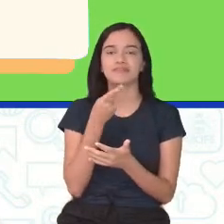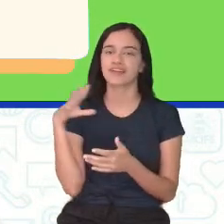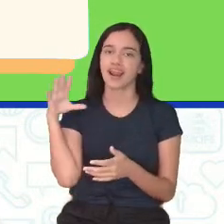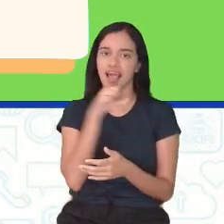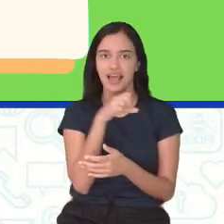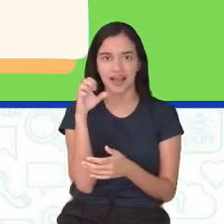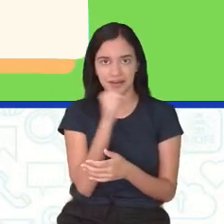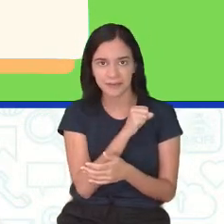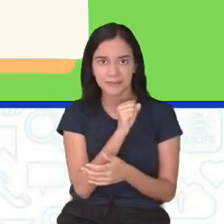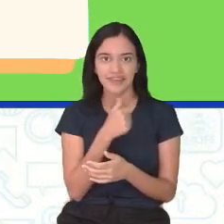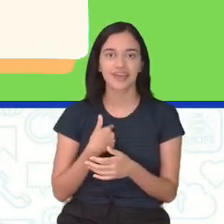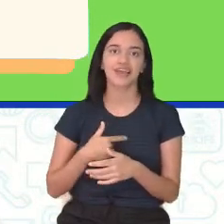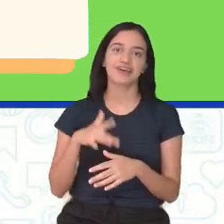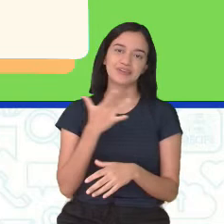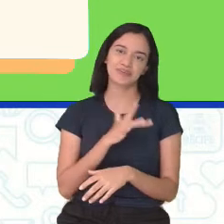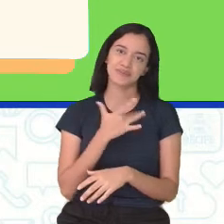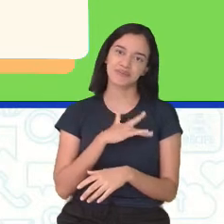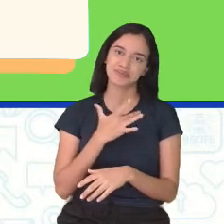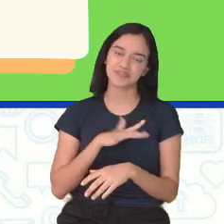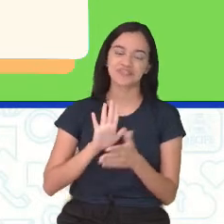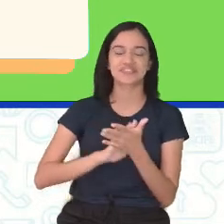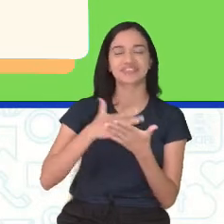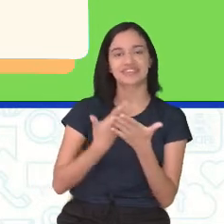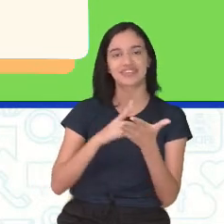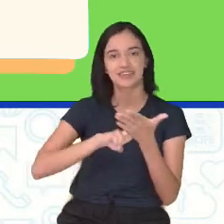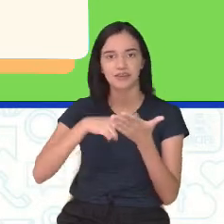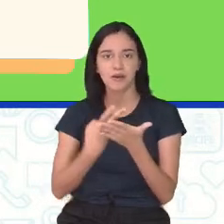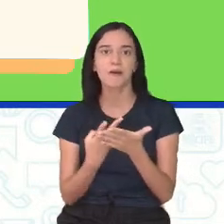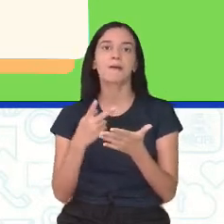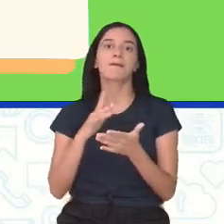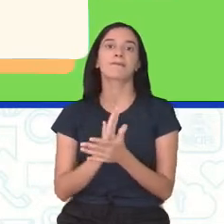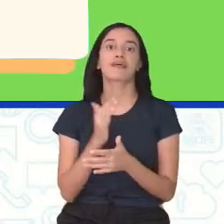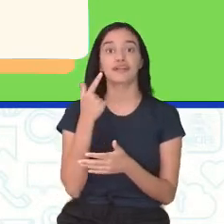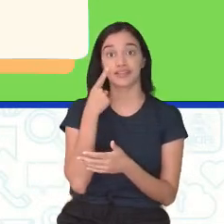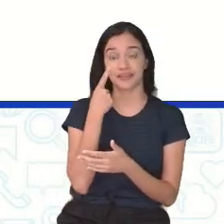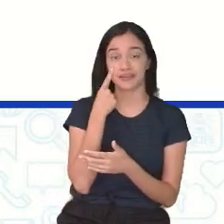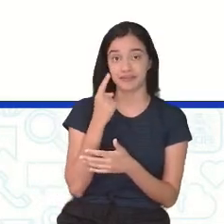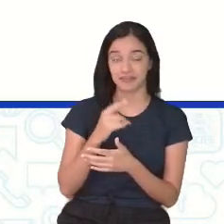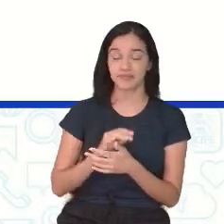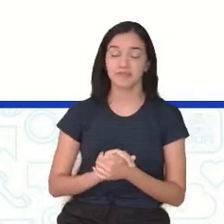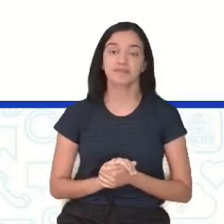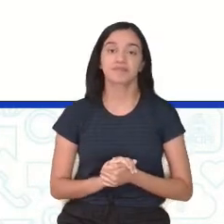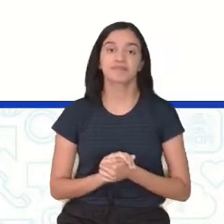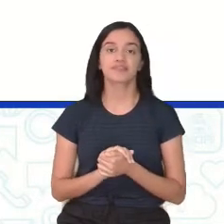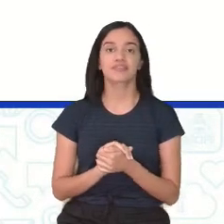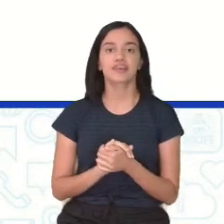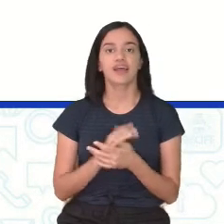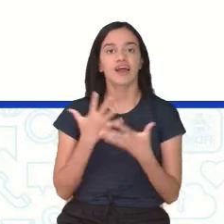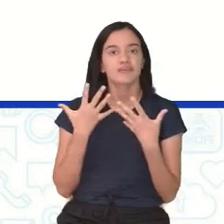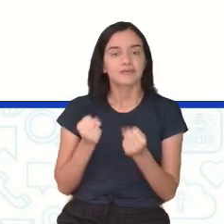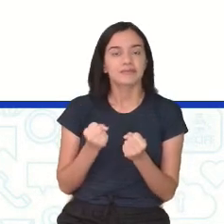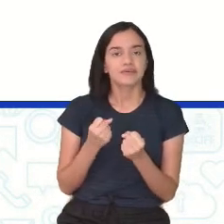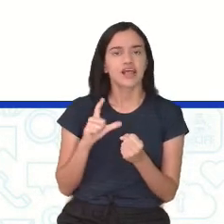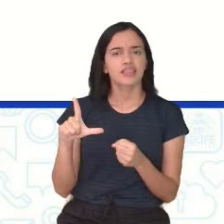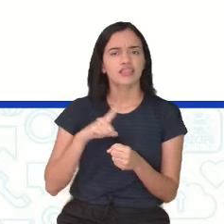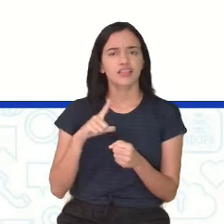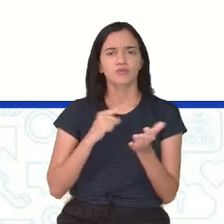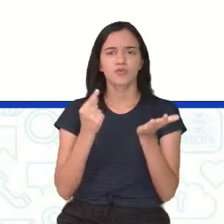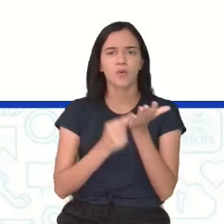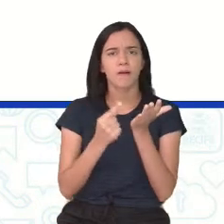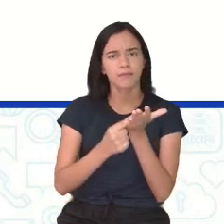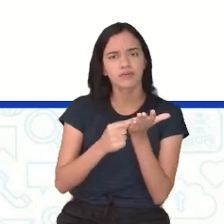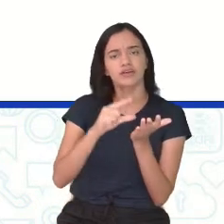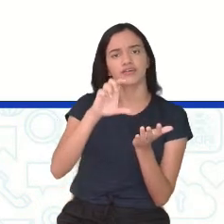carreiras, coitada de Midian ali, para acompanhar, tá vendo? Mas vamos embora. Temos aí o aplicativo do